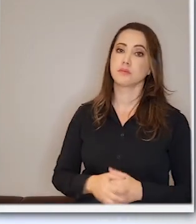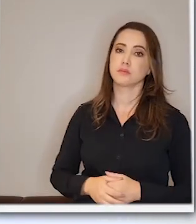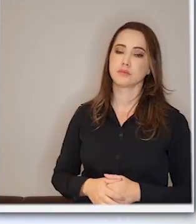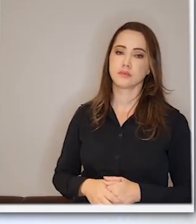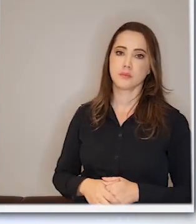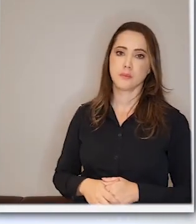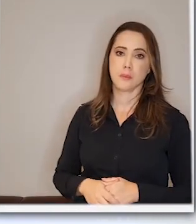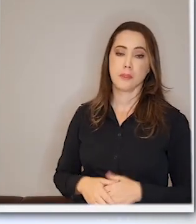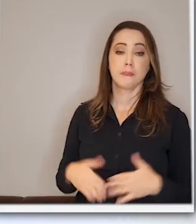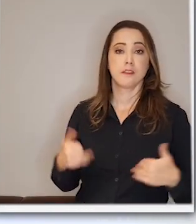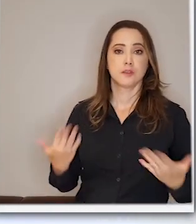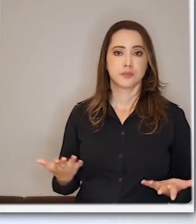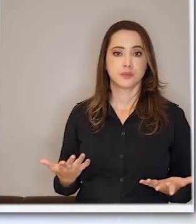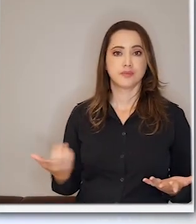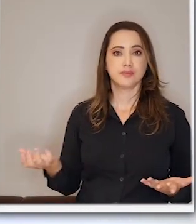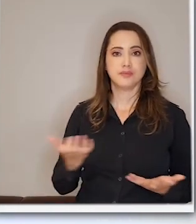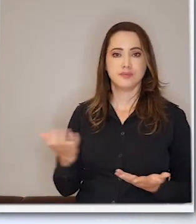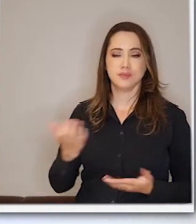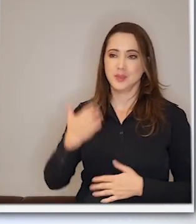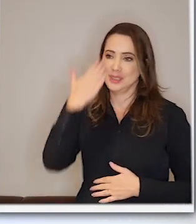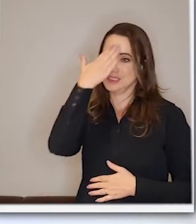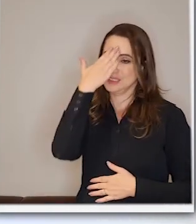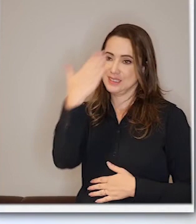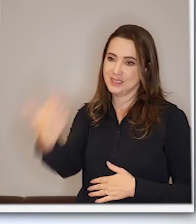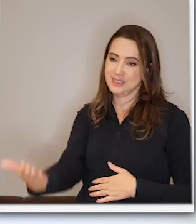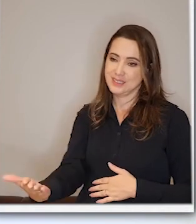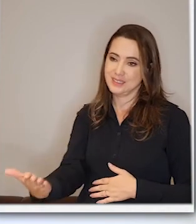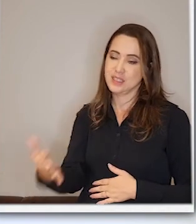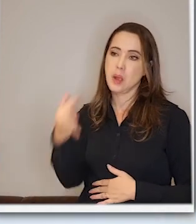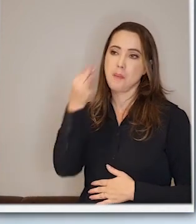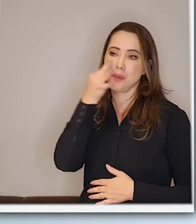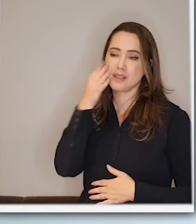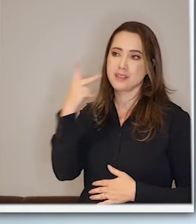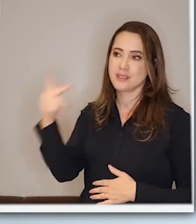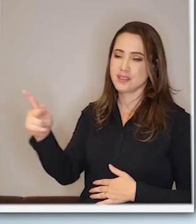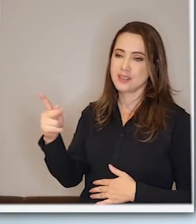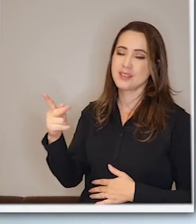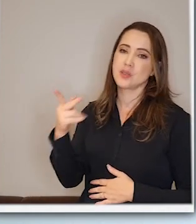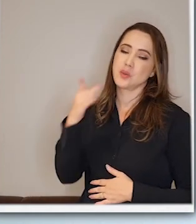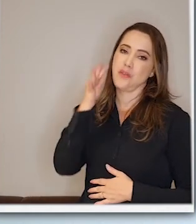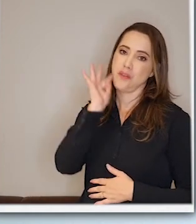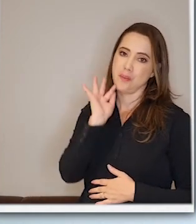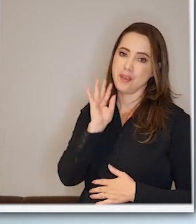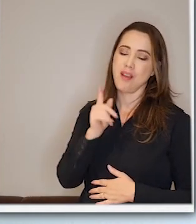experiências vivenciadas através dessa realidade virtual. Beleza, vamos lá. Muito bom, vamos lá.